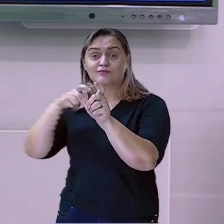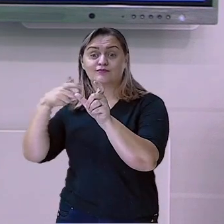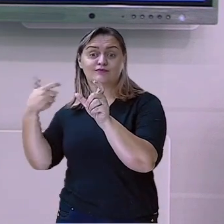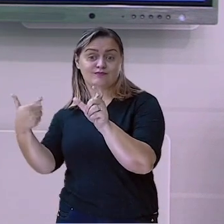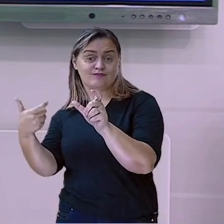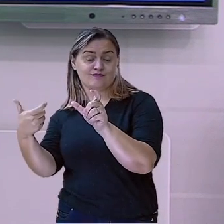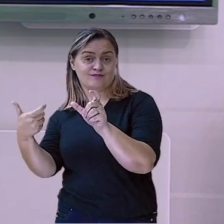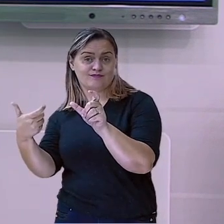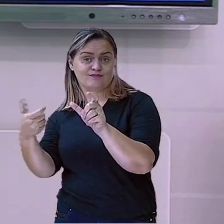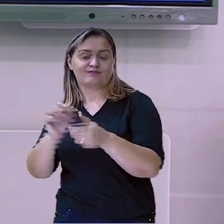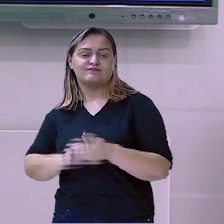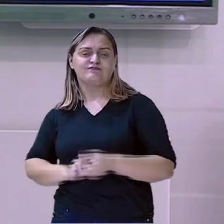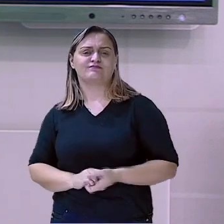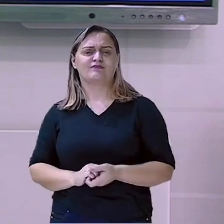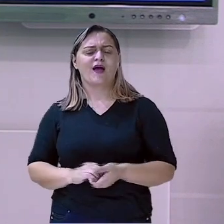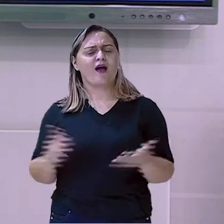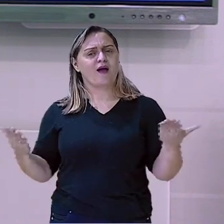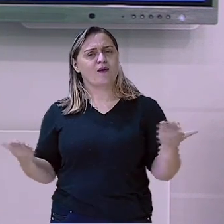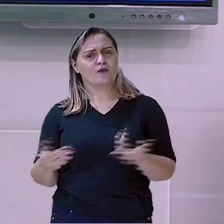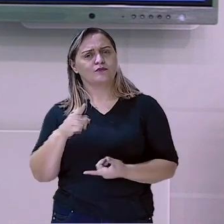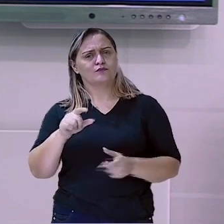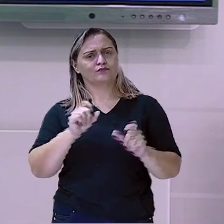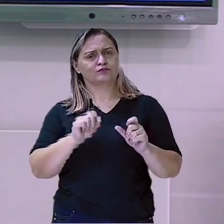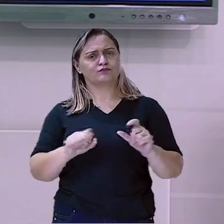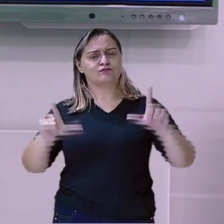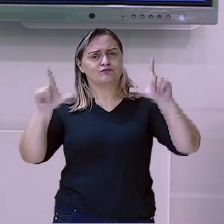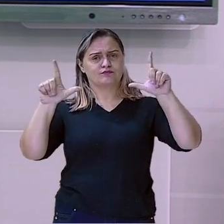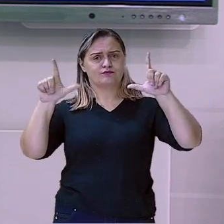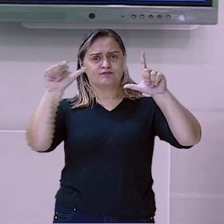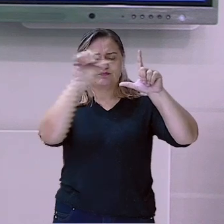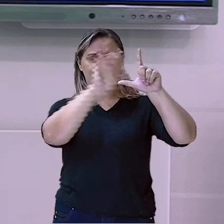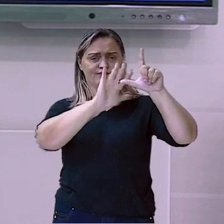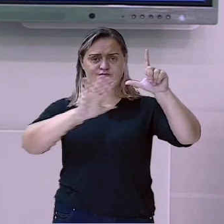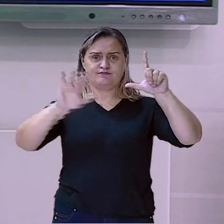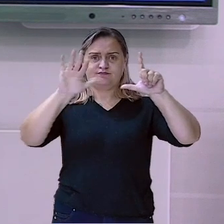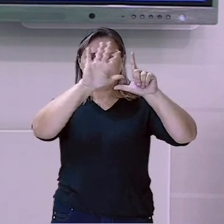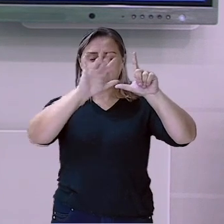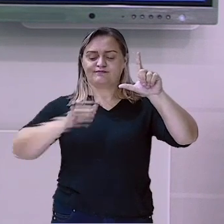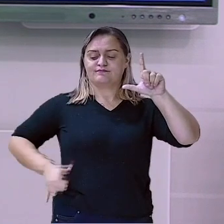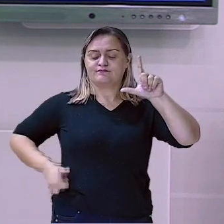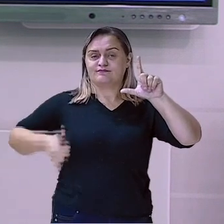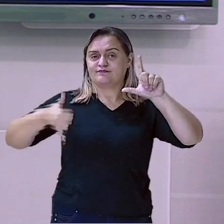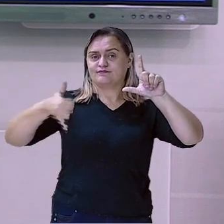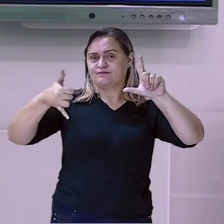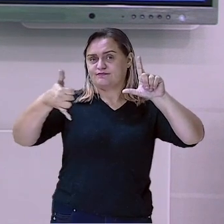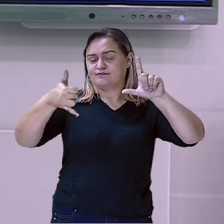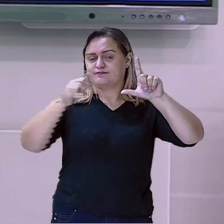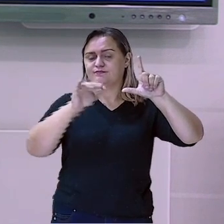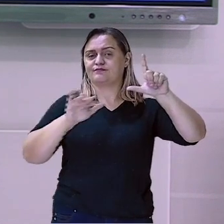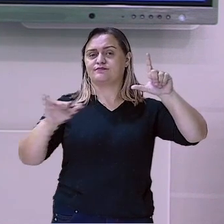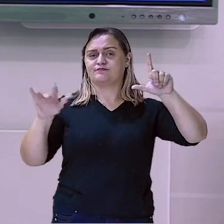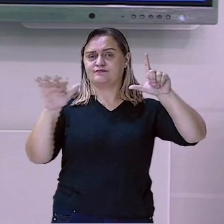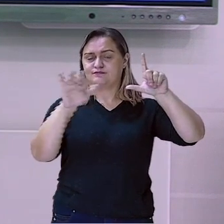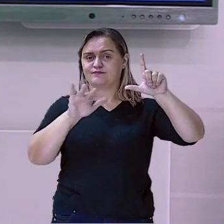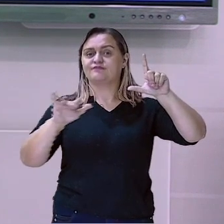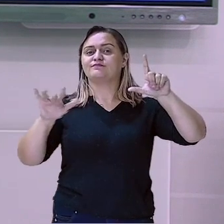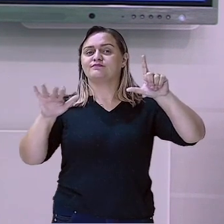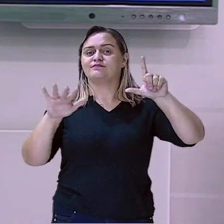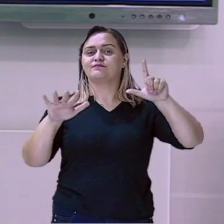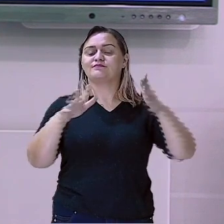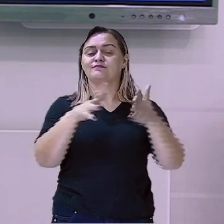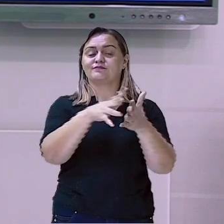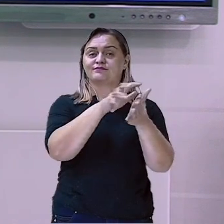para você acessar a nossa plataforma SMED GV, aponte a câmera do seu celular na imagem que aparece no canto da tela,